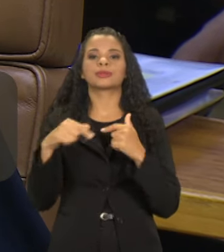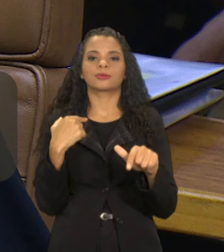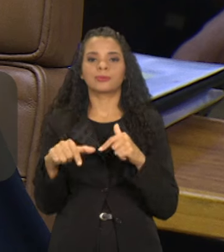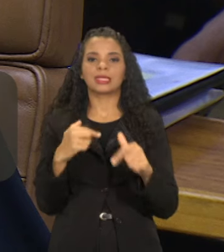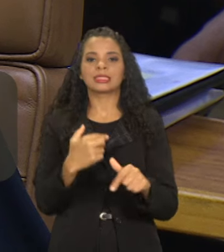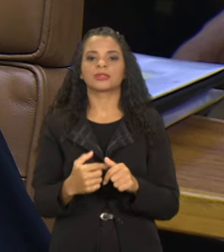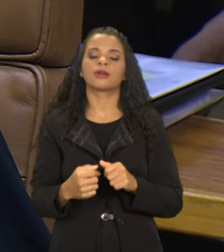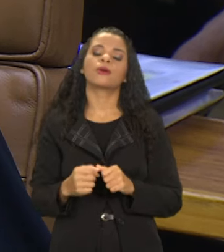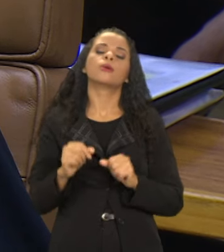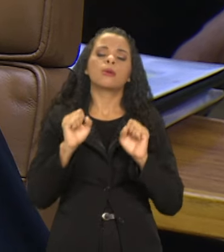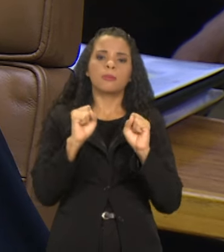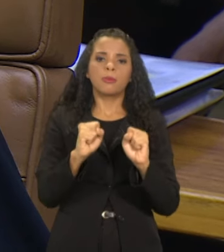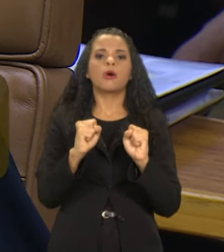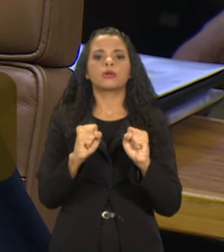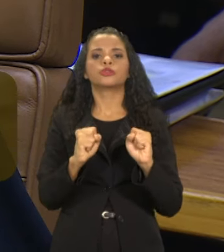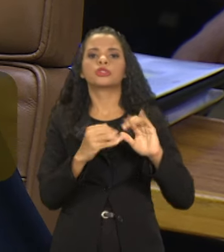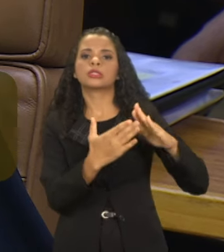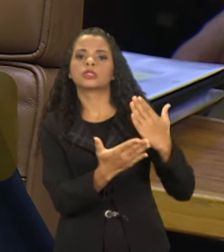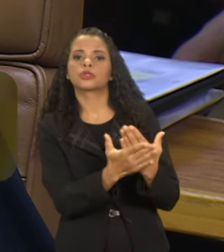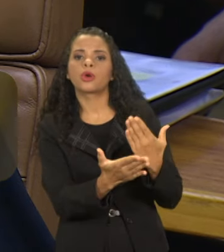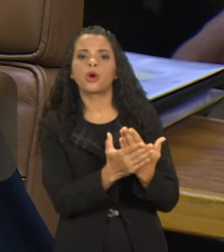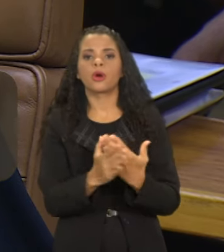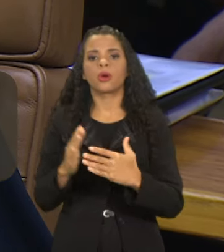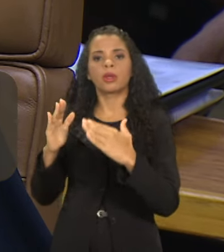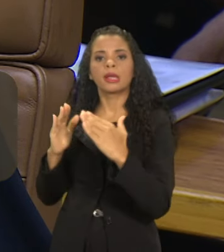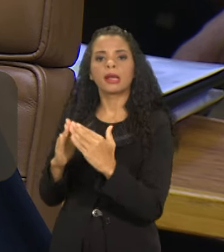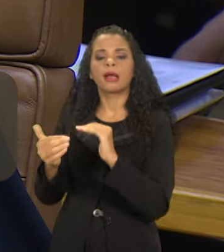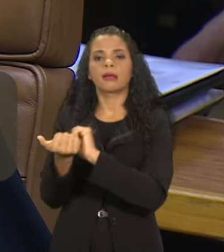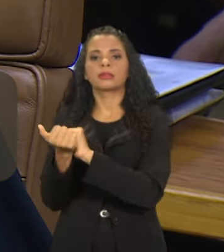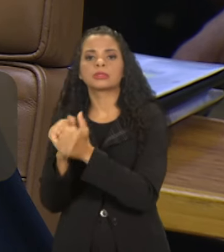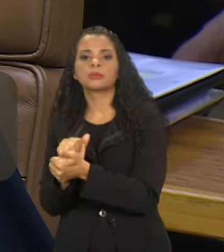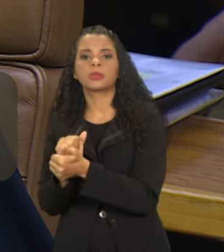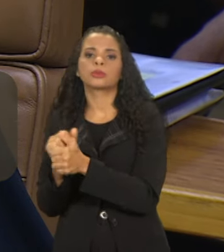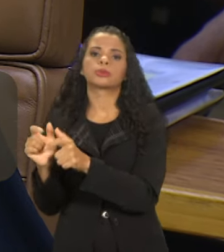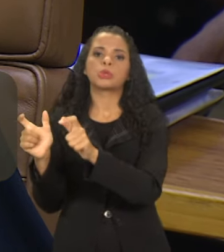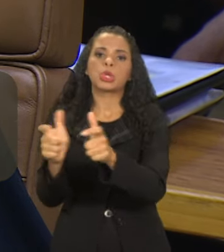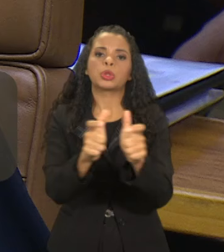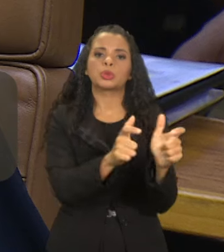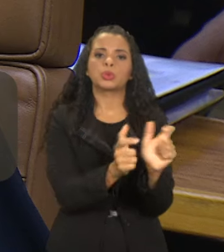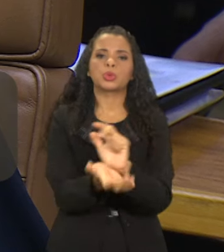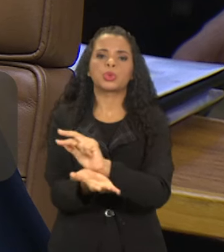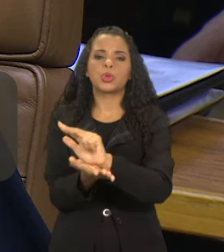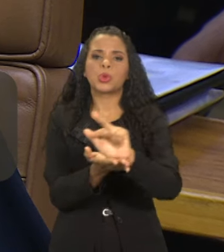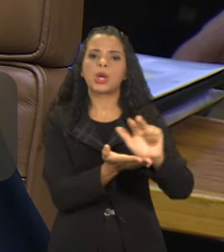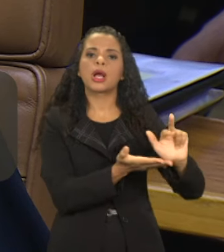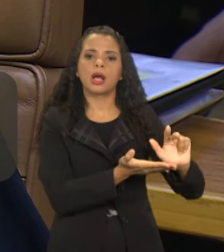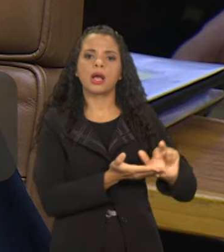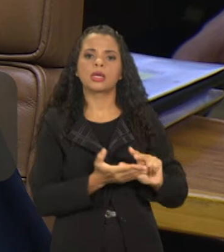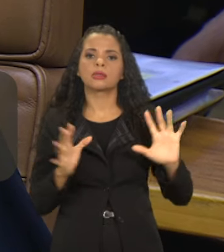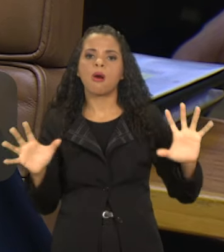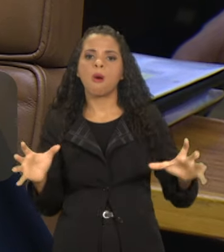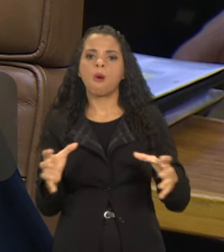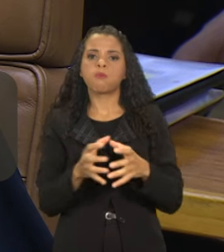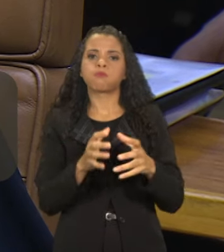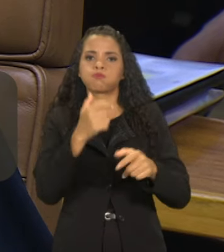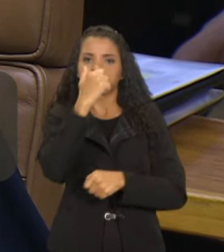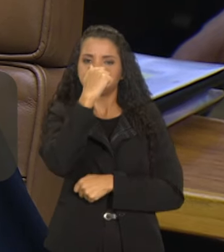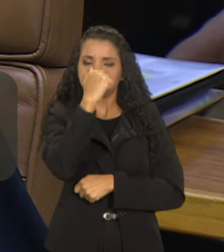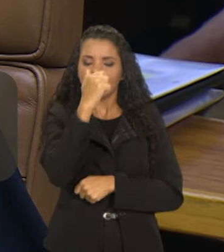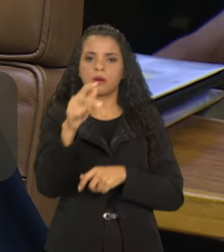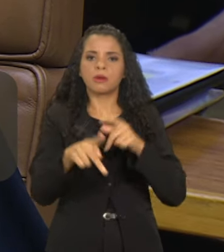se espalhar em casa, nas escolas, durante eventos esportivos, em todos os lugares, mais que as pessoas se reúnem. Esse tipo de risco universal